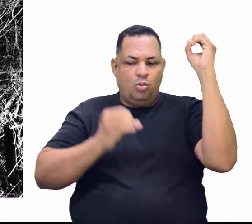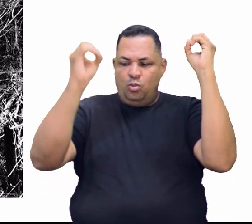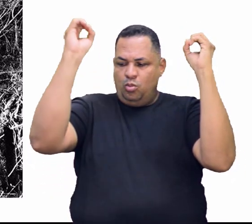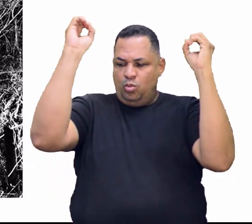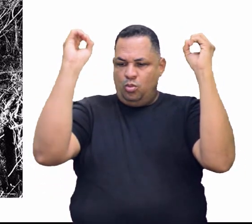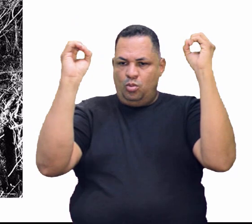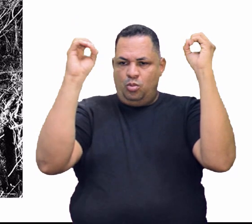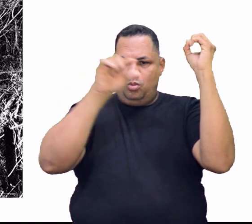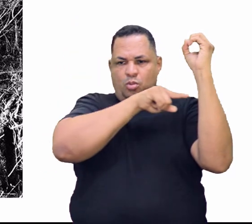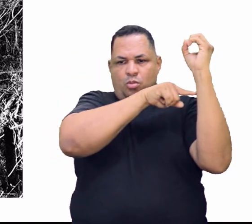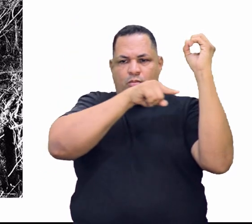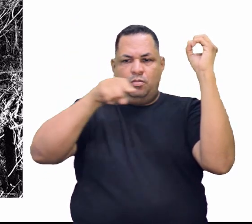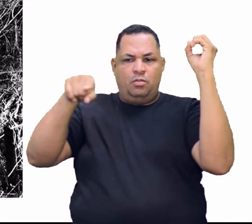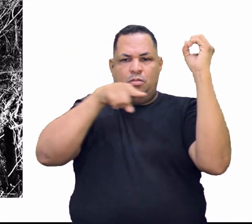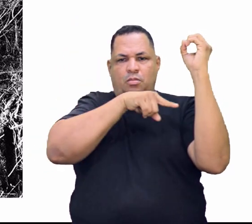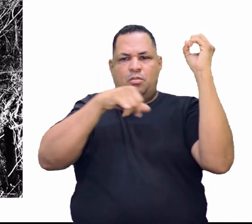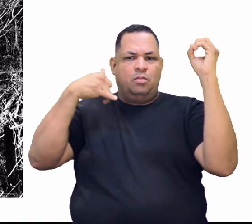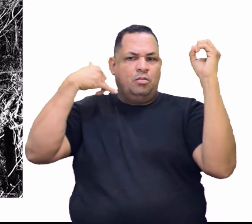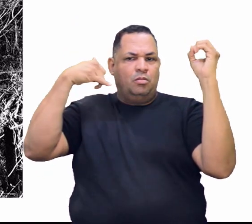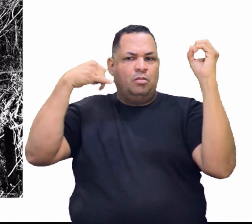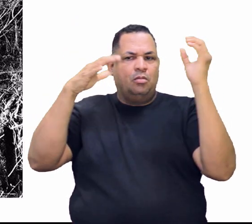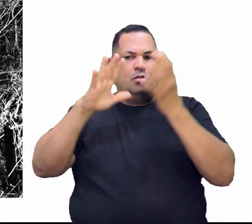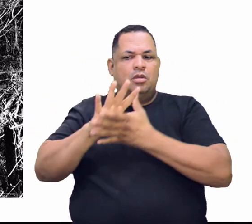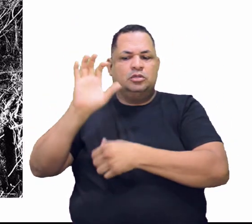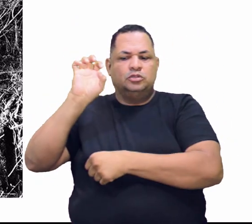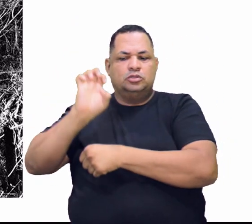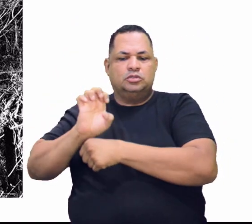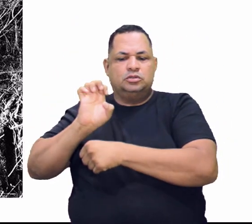os estados do Mato Grosso e Amazonas.